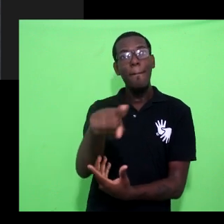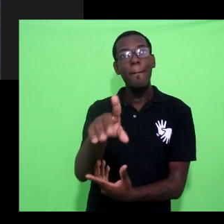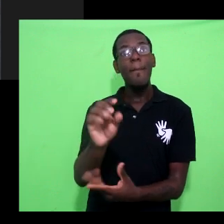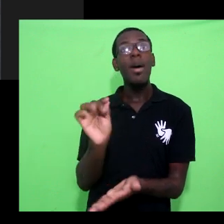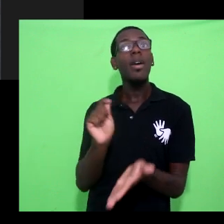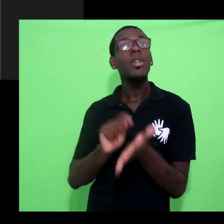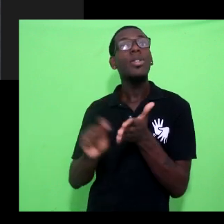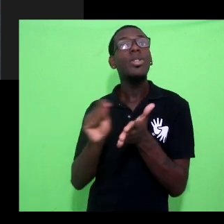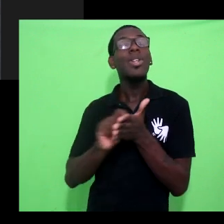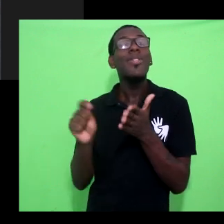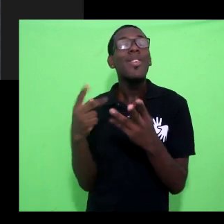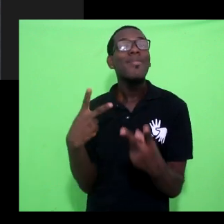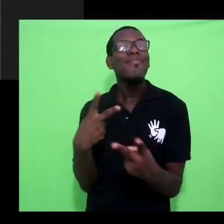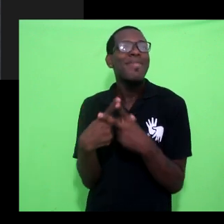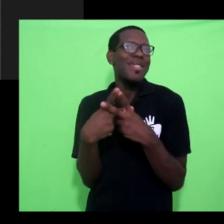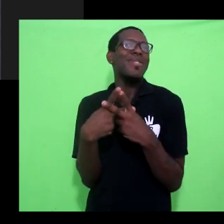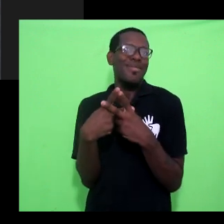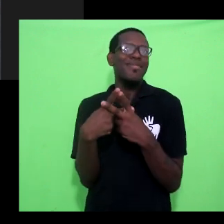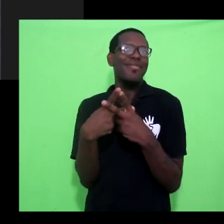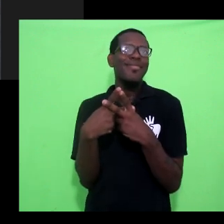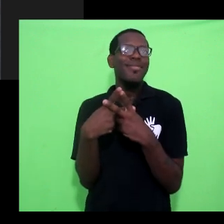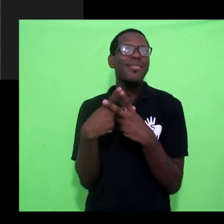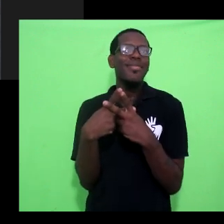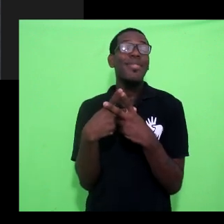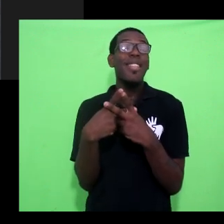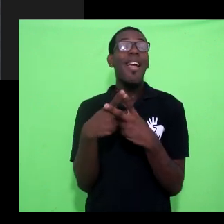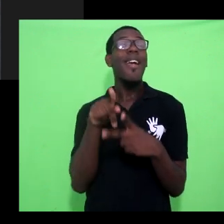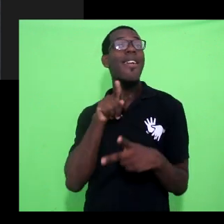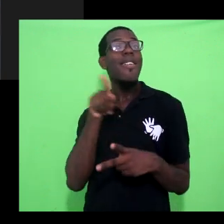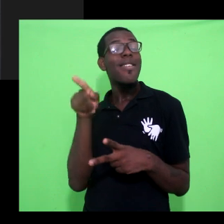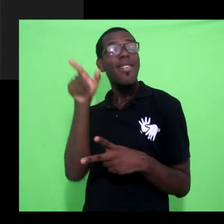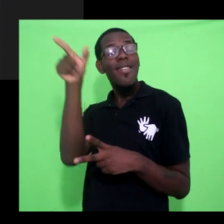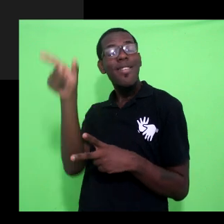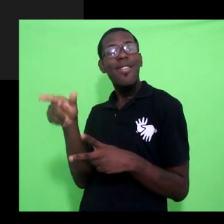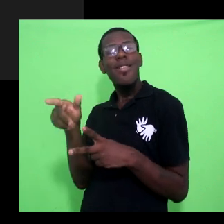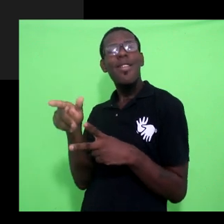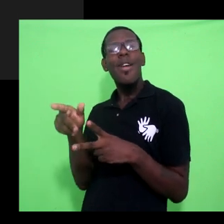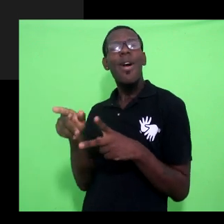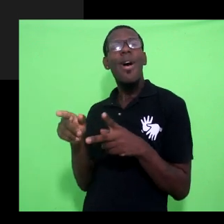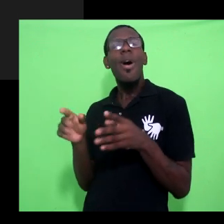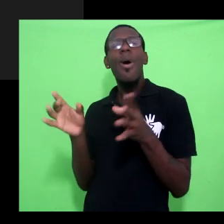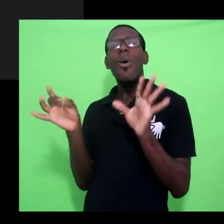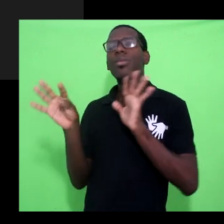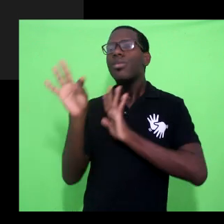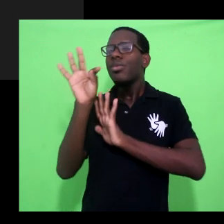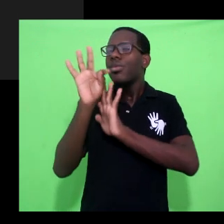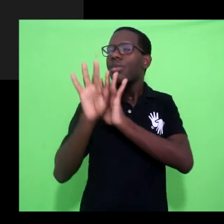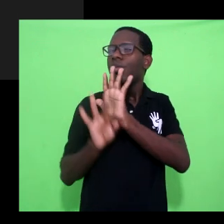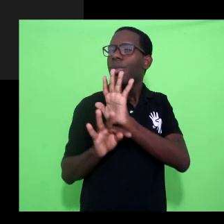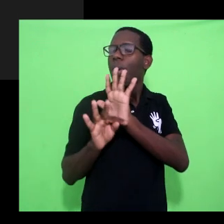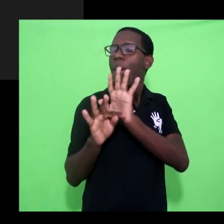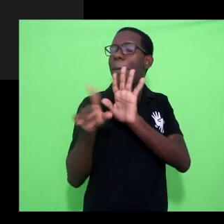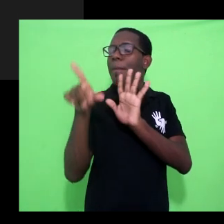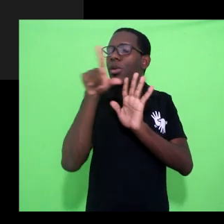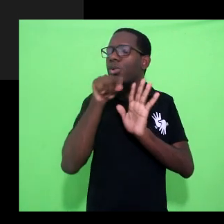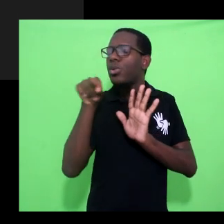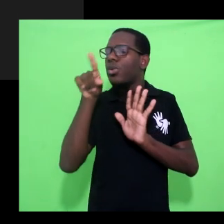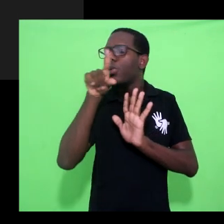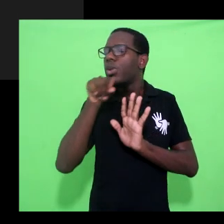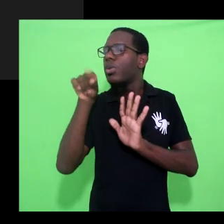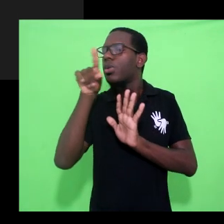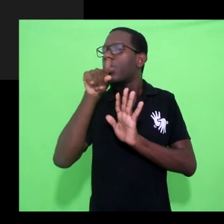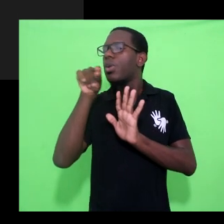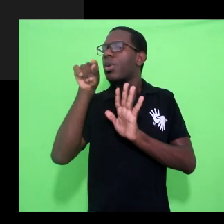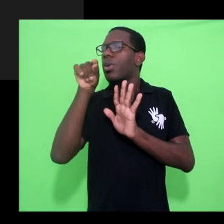maneira muito interessante. Era um poema de Tomás Antônio Gonzaga, que escreveu quando estava preso esse